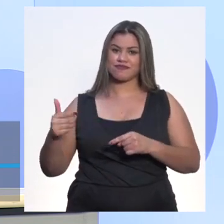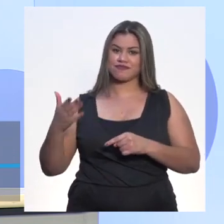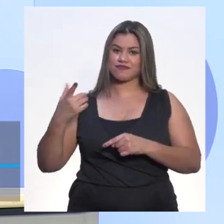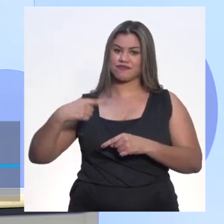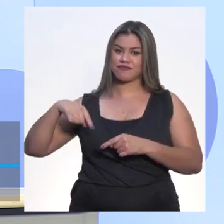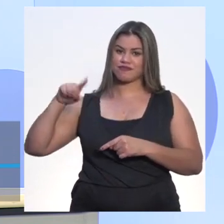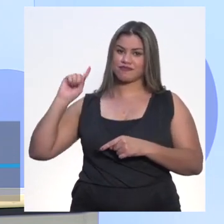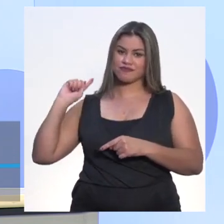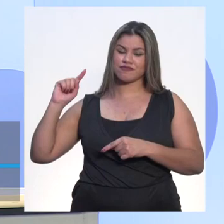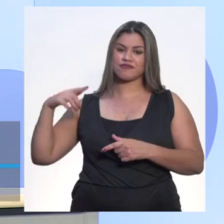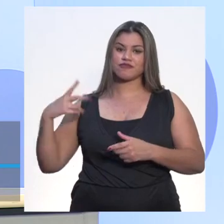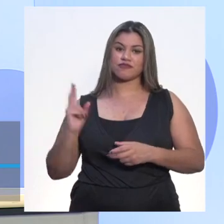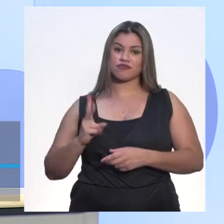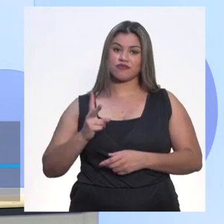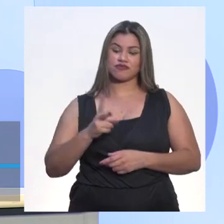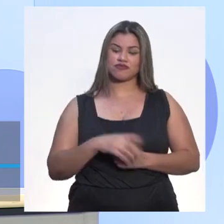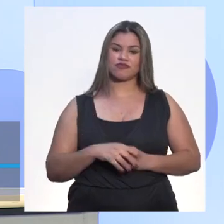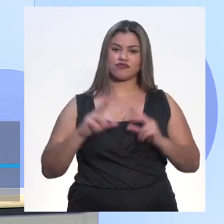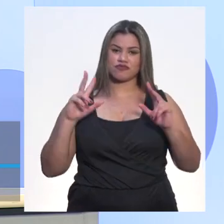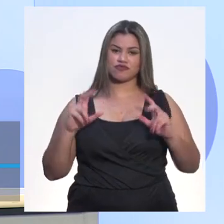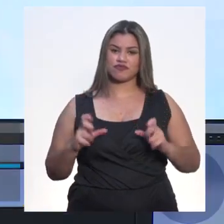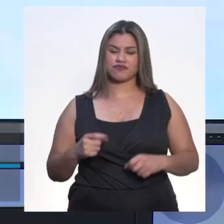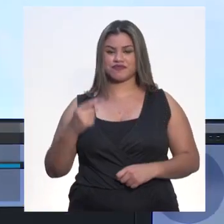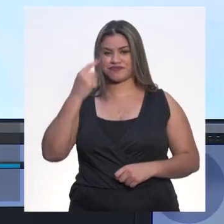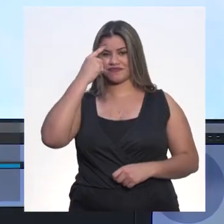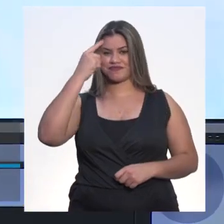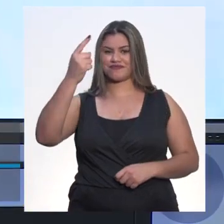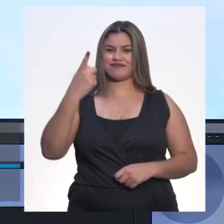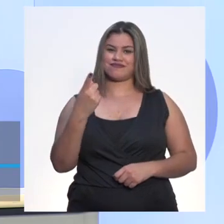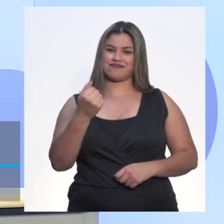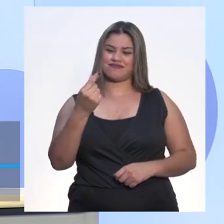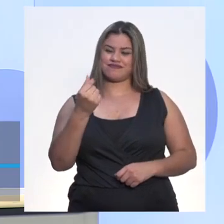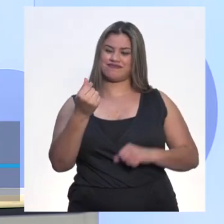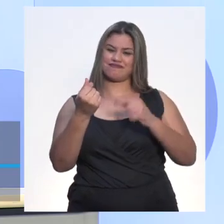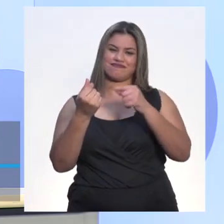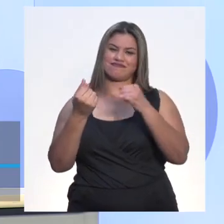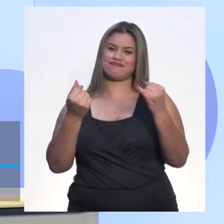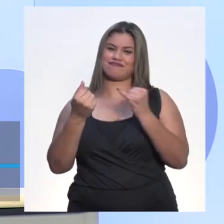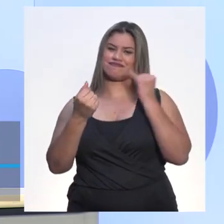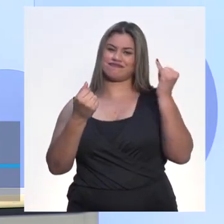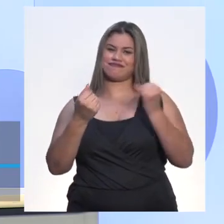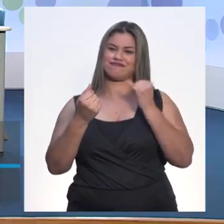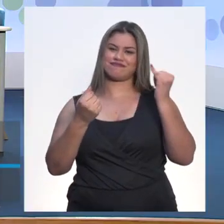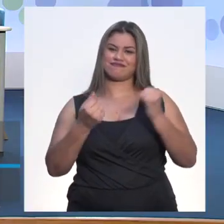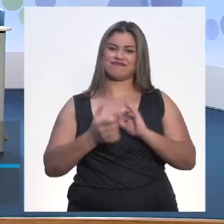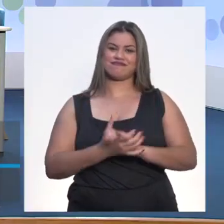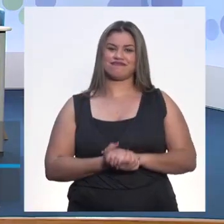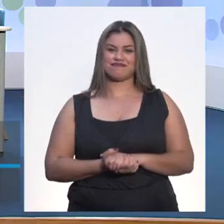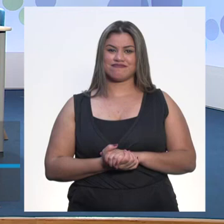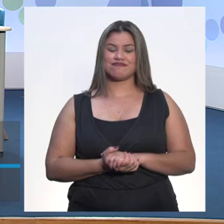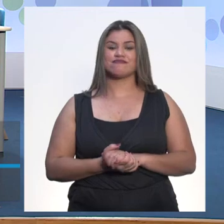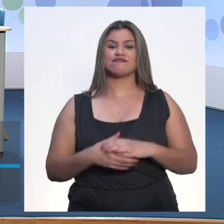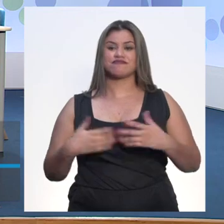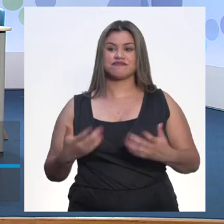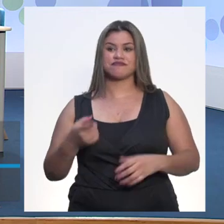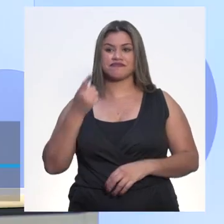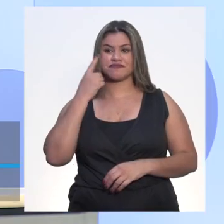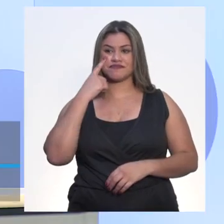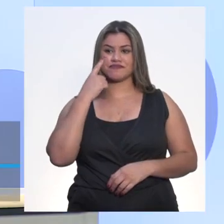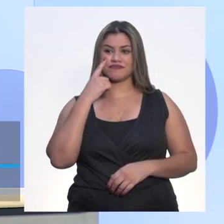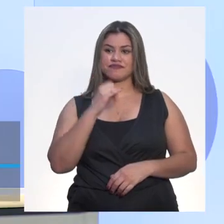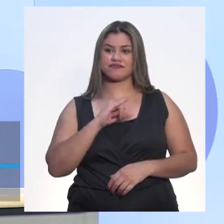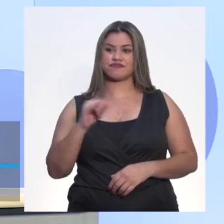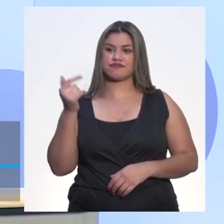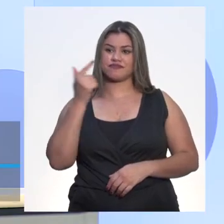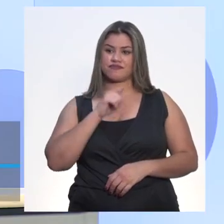Vamos falar aí sobre dinheiro, que é o que importa, né? Exato. No fim é o que interessa, né, Ale? Exatamente. E vamos ver se a gente